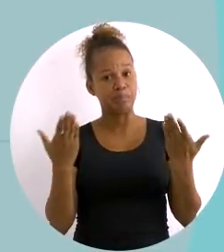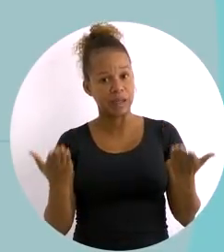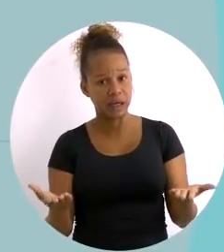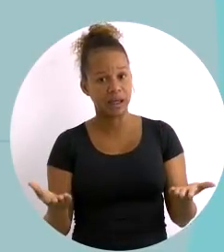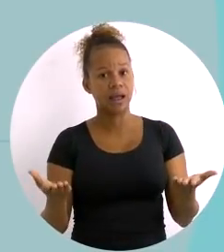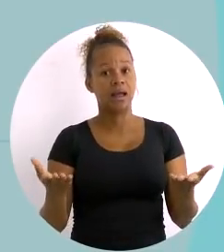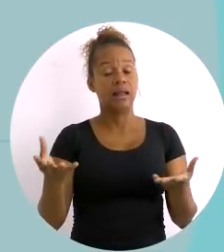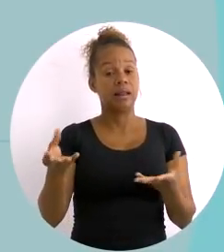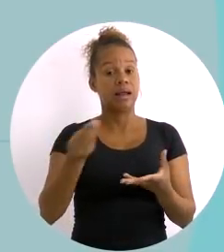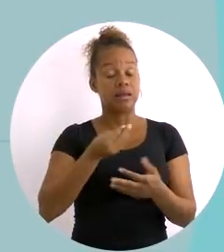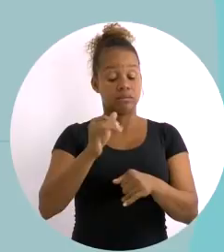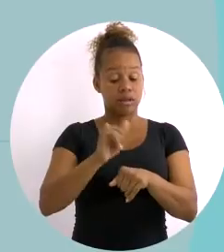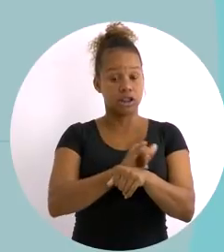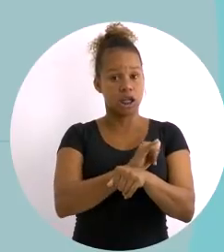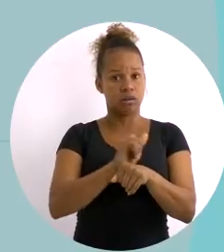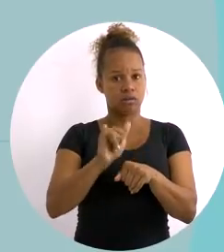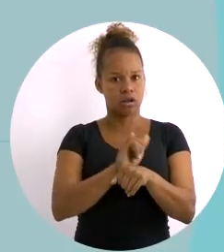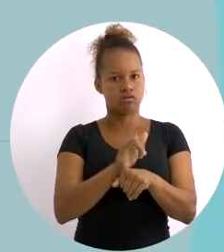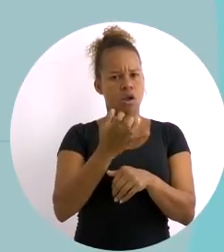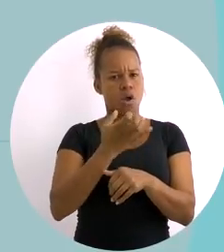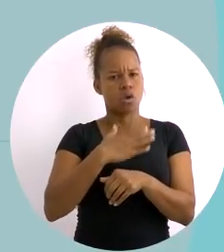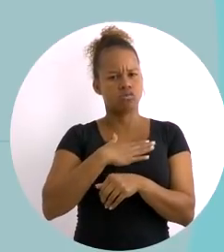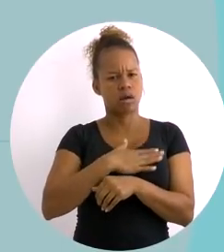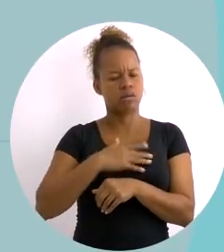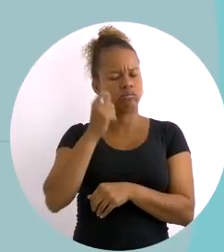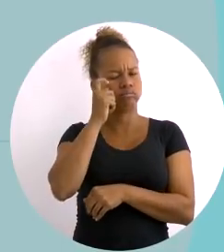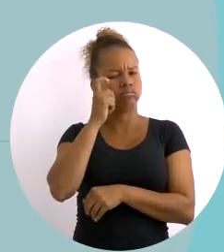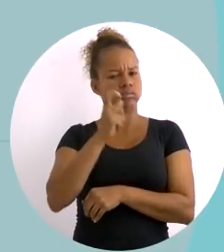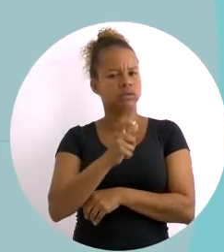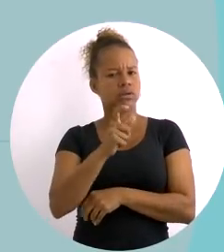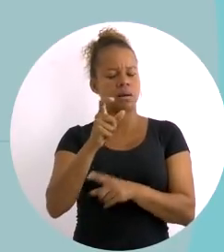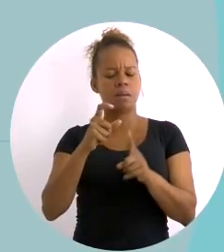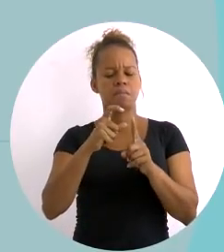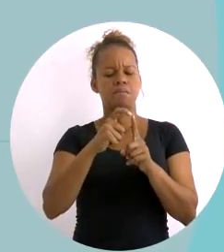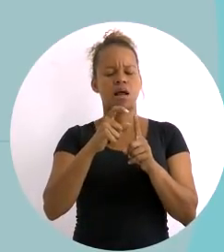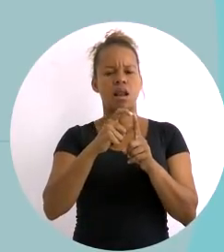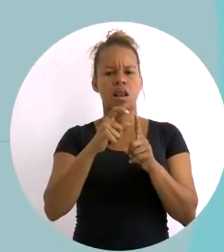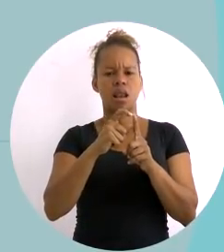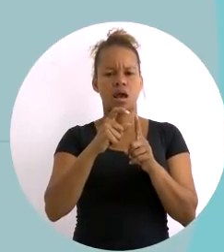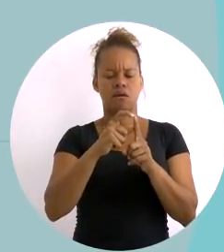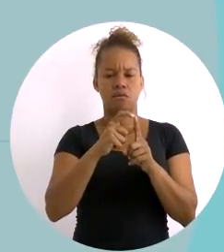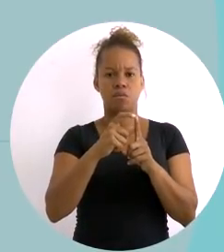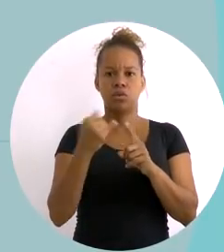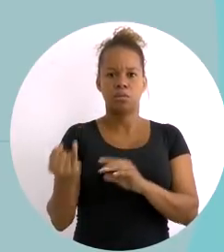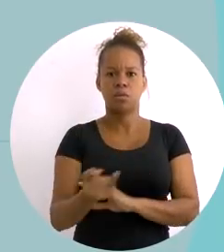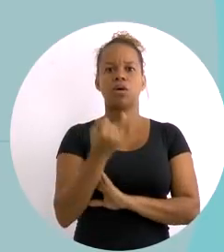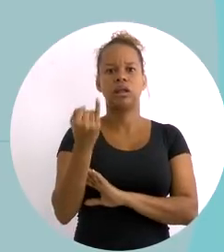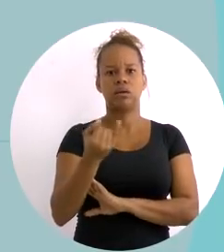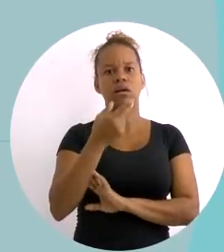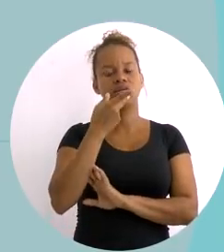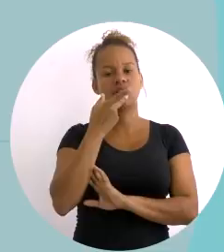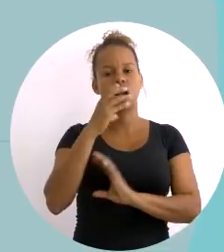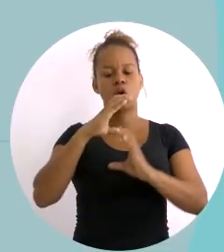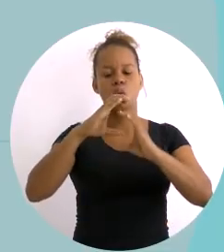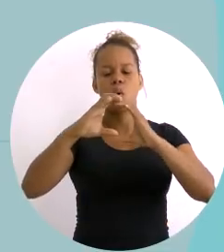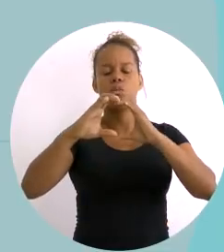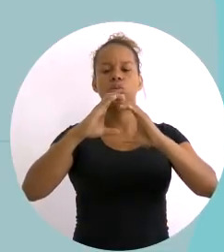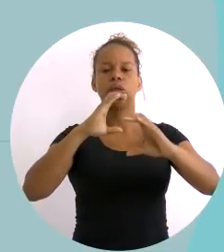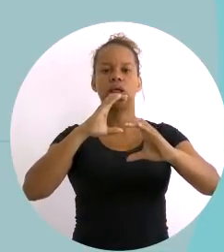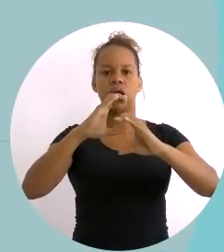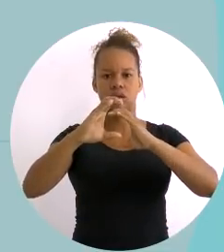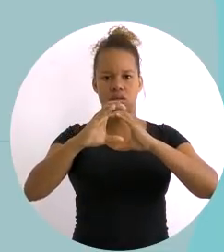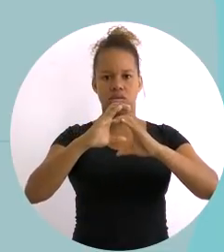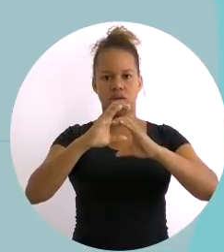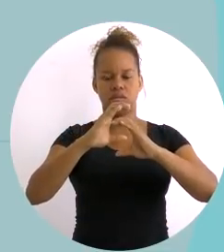essas estratégias, eu gostaria de alertar para uma palavra muito importante quando a gente fala de comunicação.